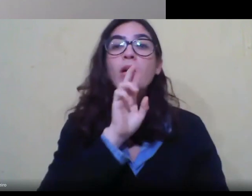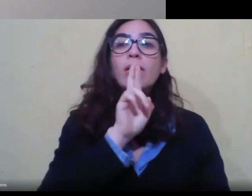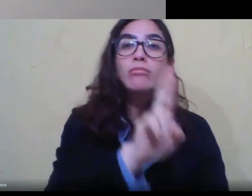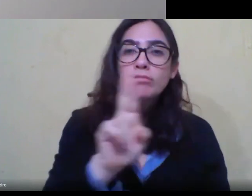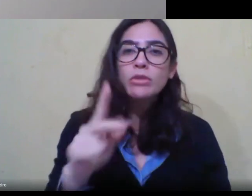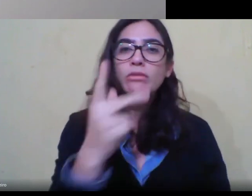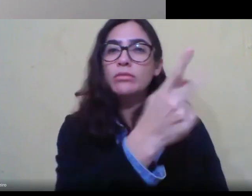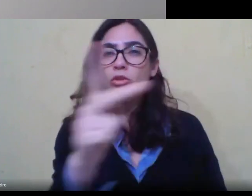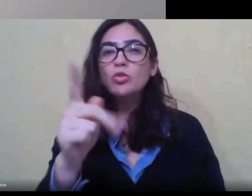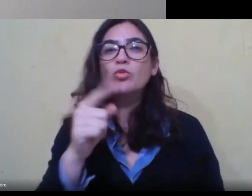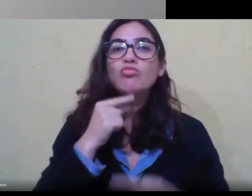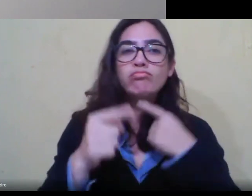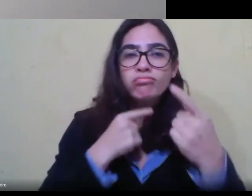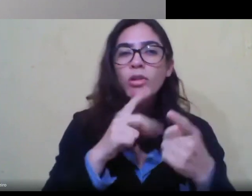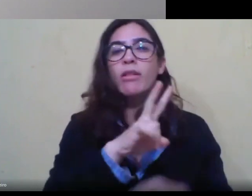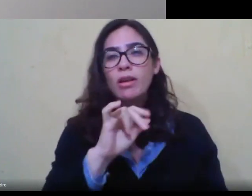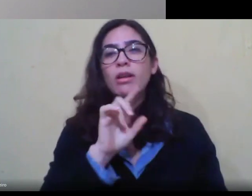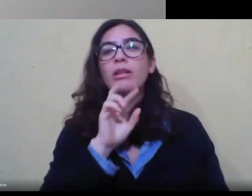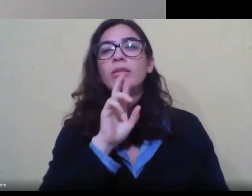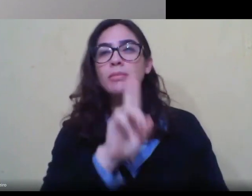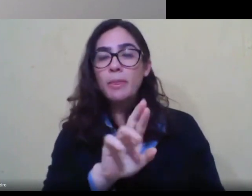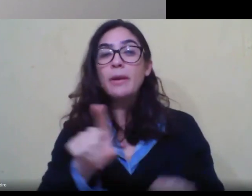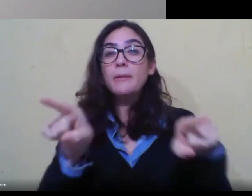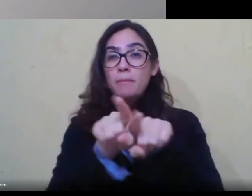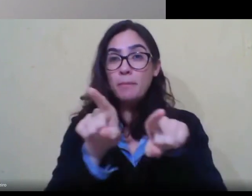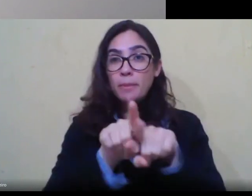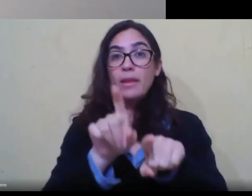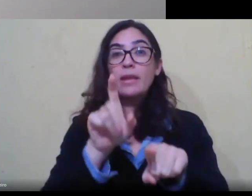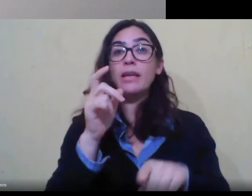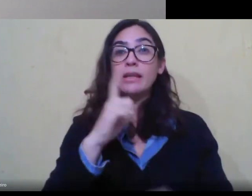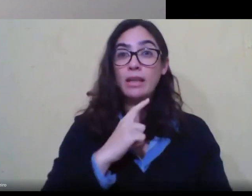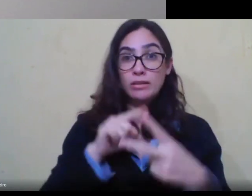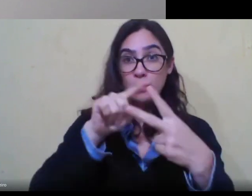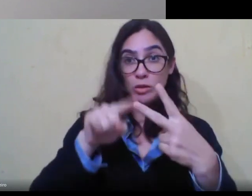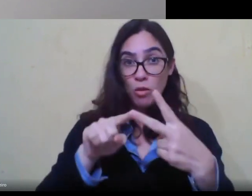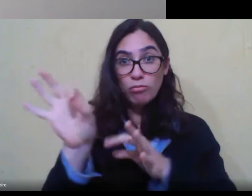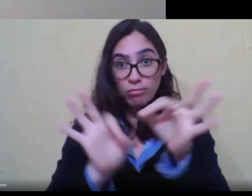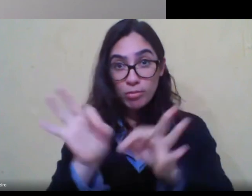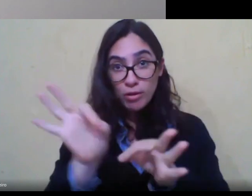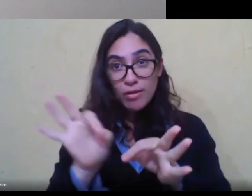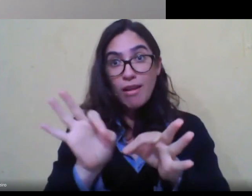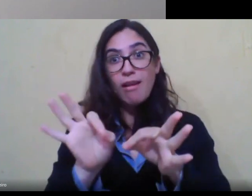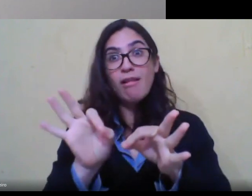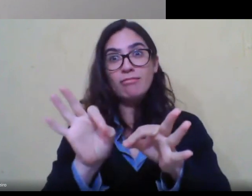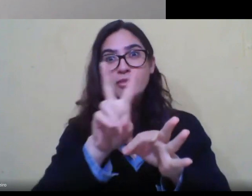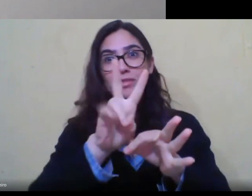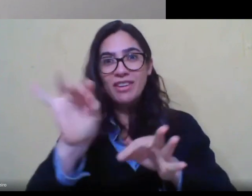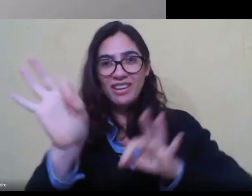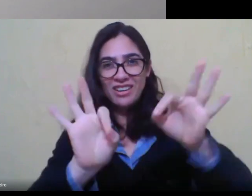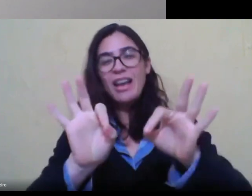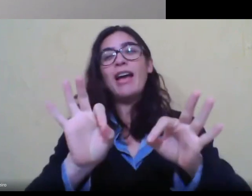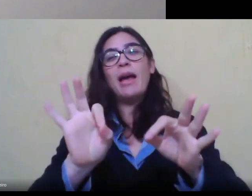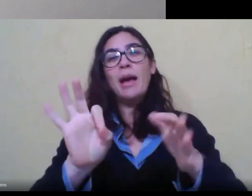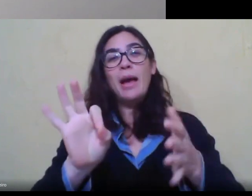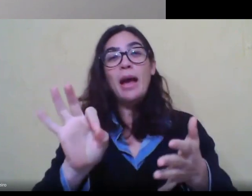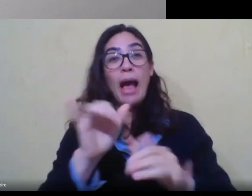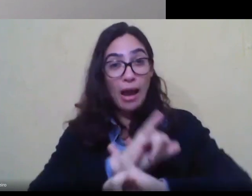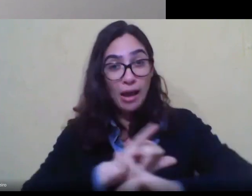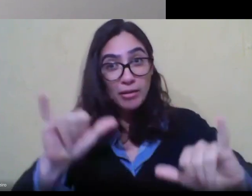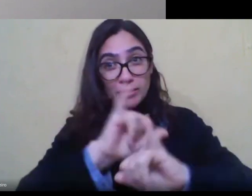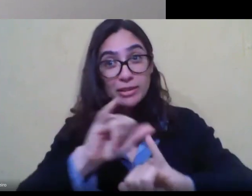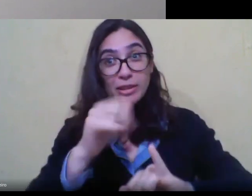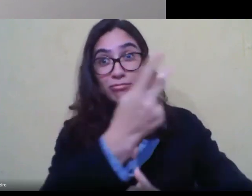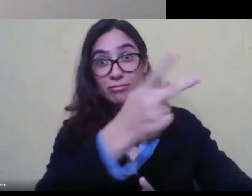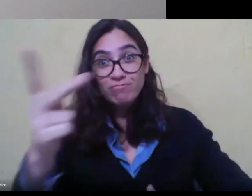projetos aí para compor a sala de assessoria, eu quero aproveitar até para criar uma expectativa em vocês, vamos lançar uma abinha chamada Boas Práticas,